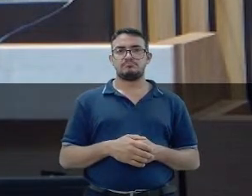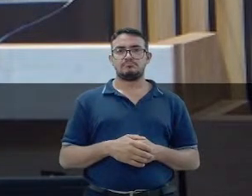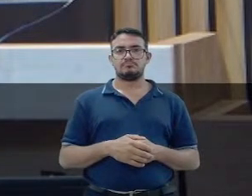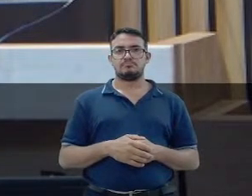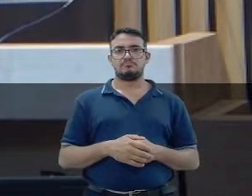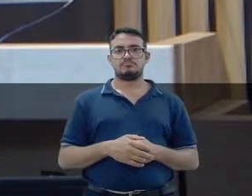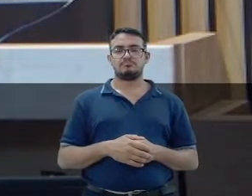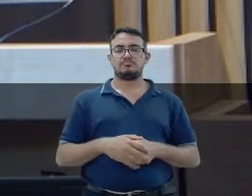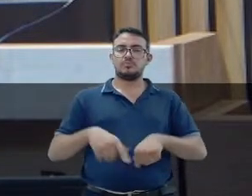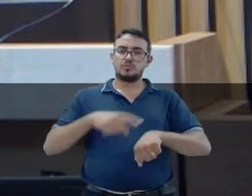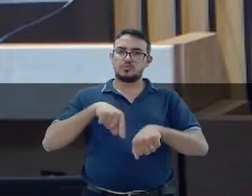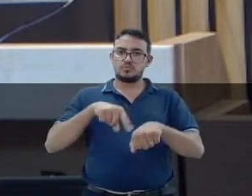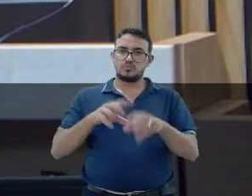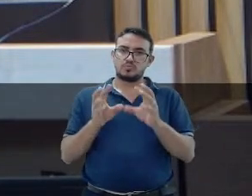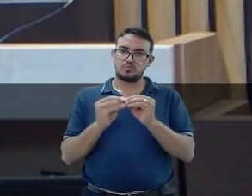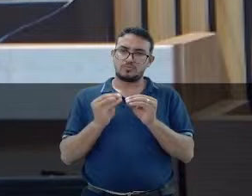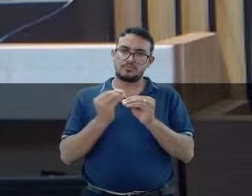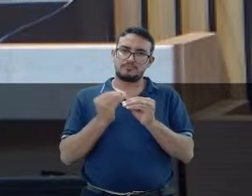Horas extras,